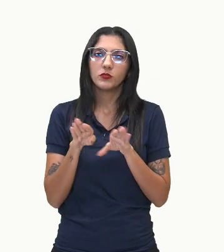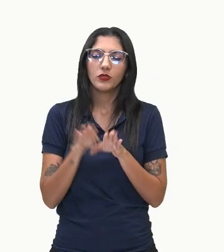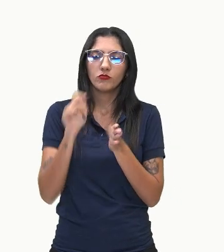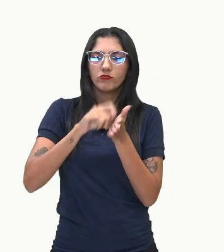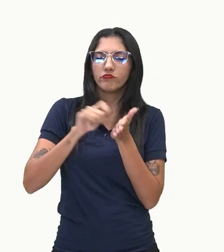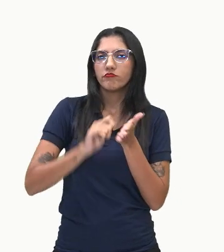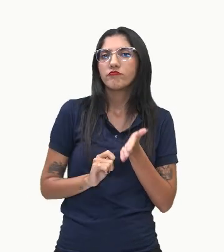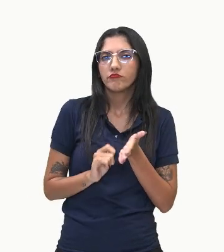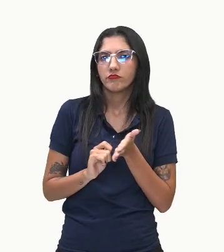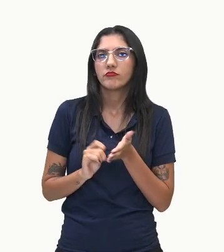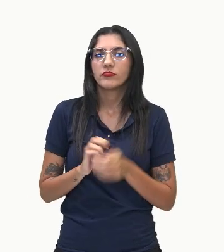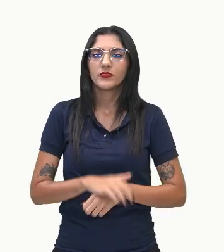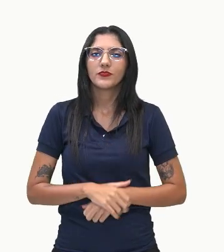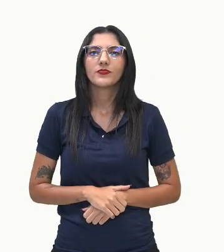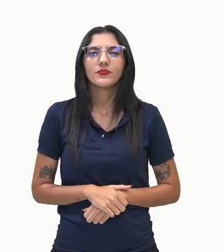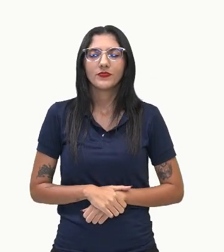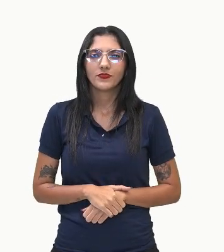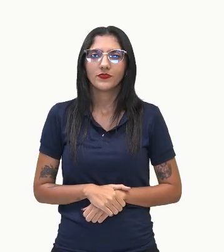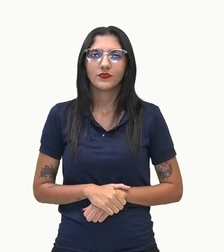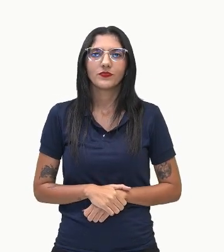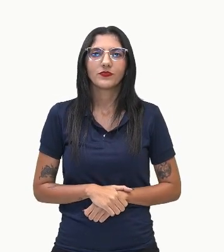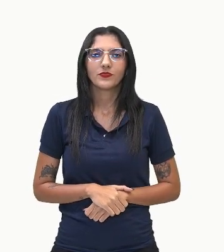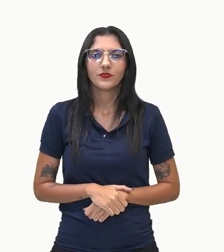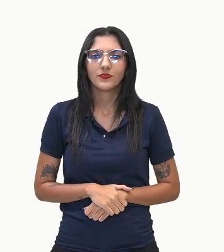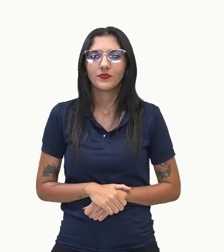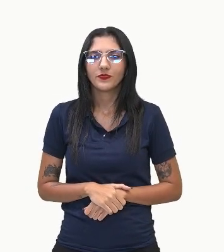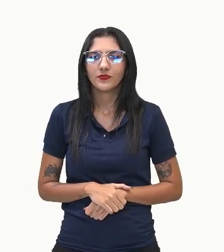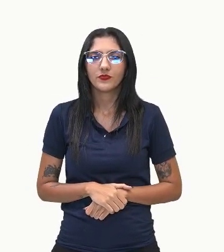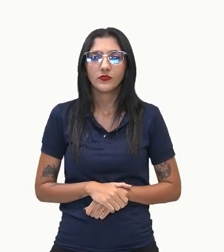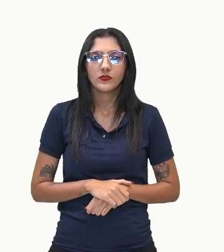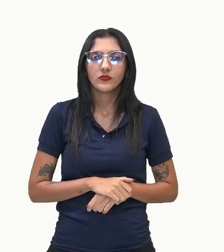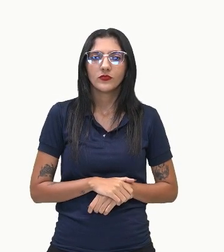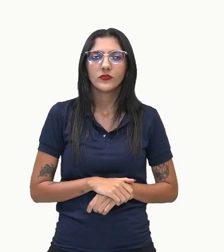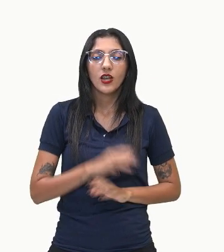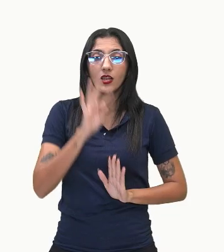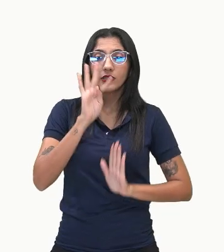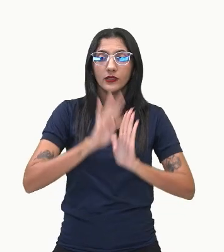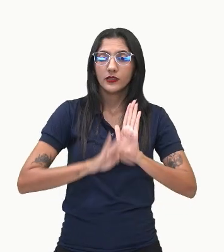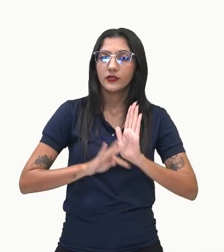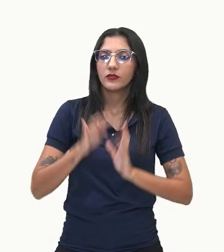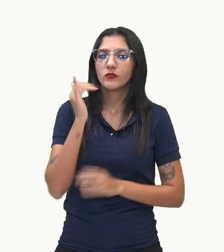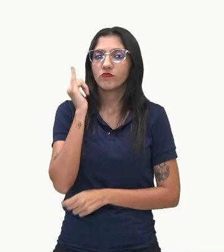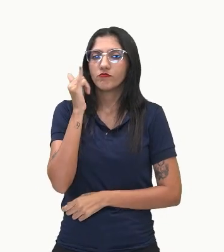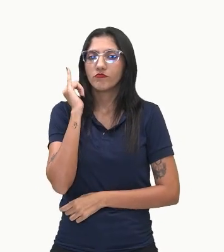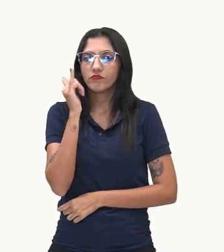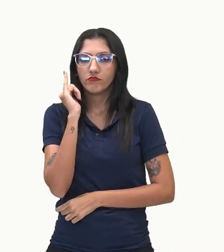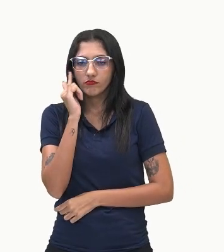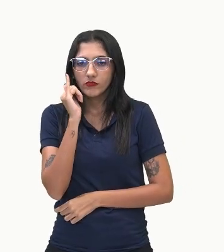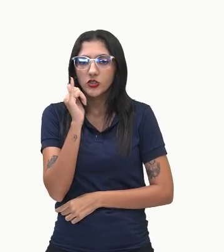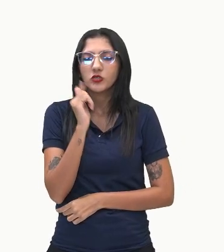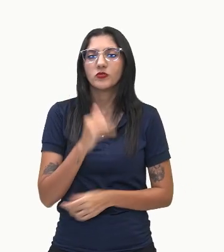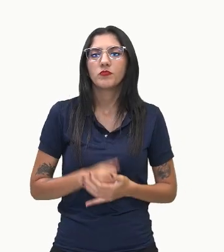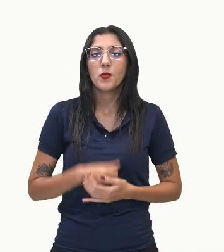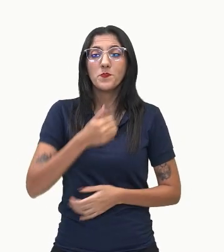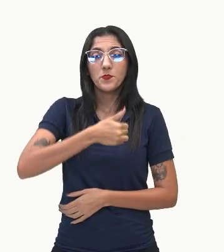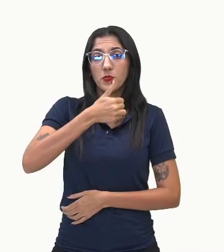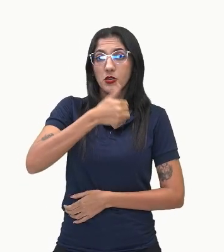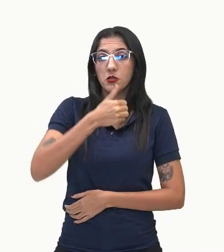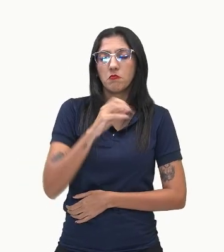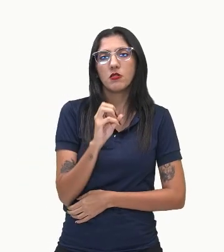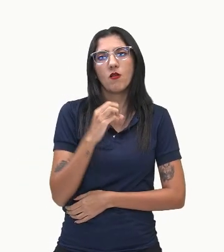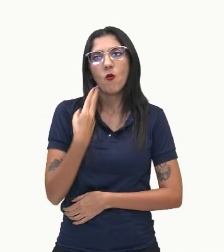estamos escrevendo, ok? Textos narrativos. Os textos narrativos em primeira e terceira